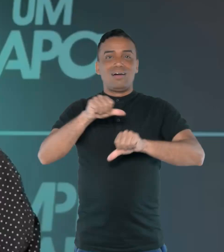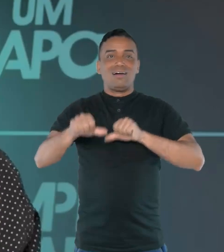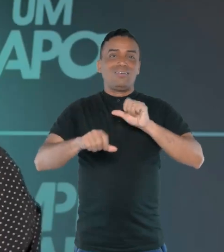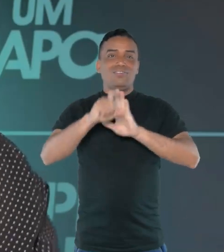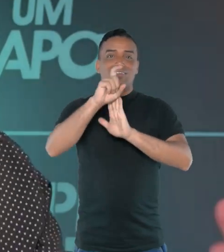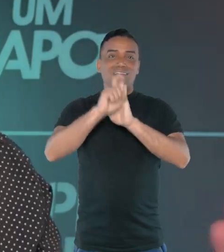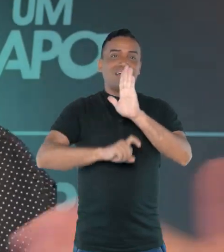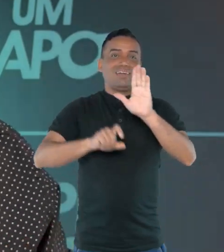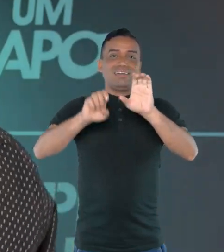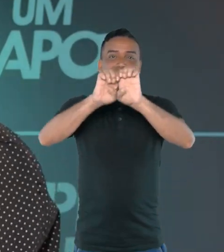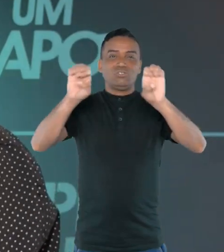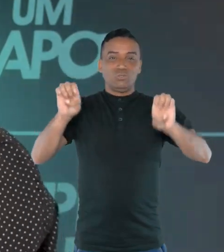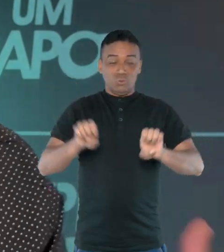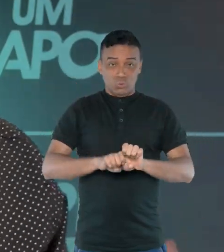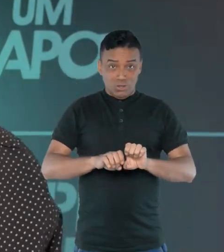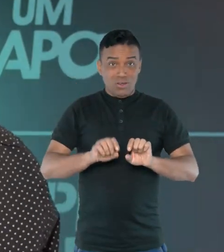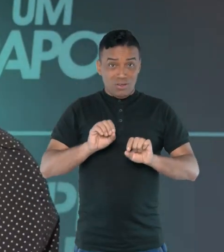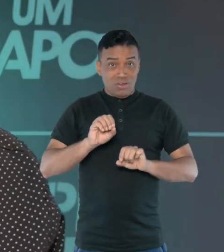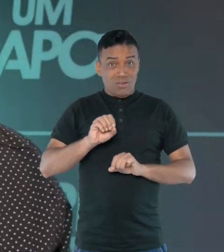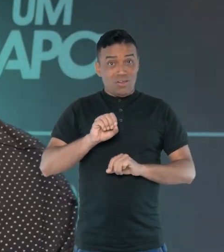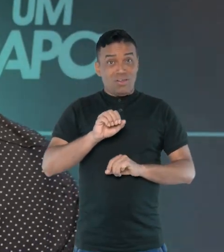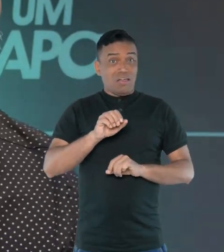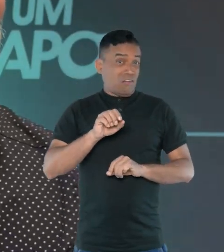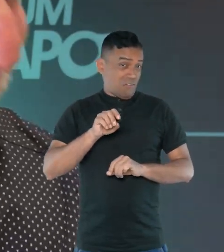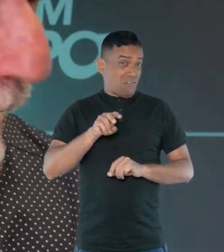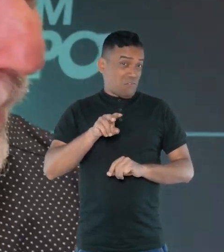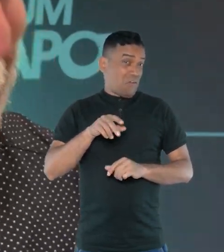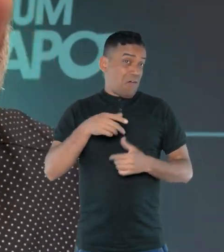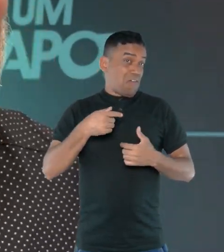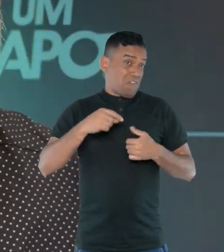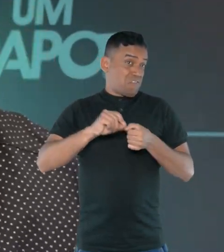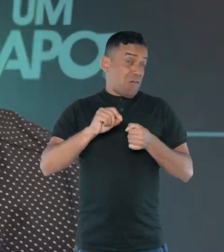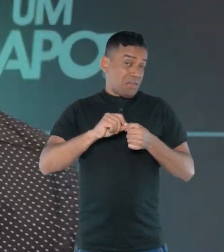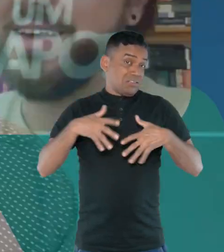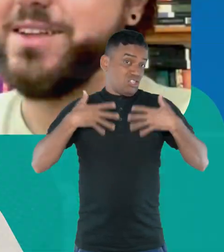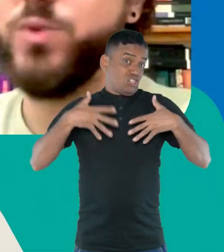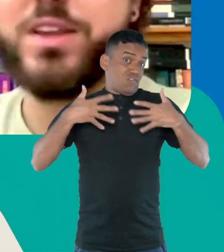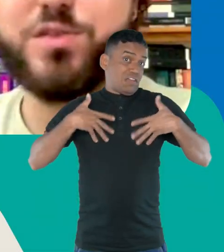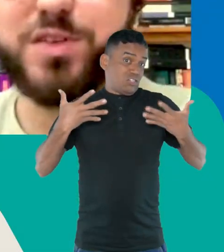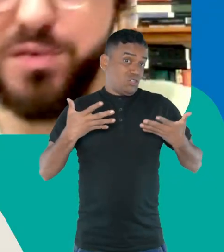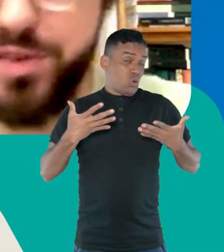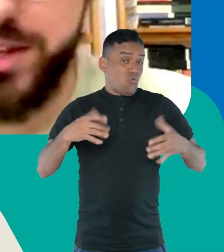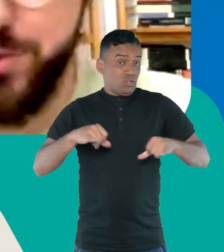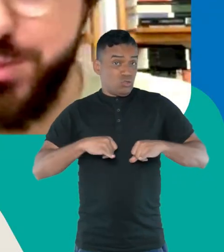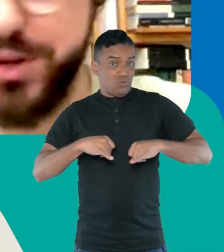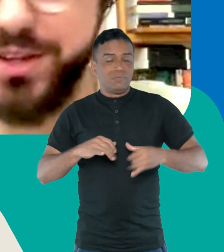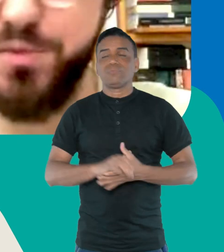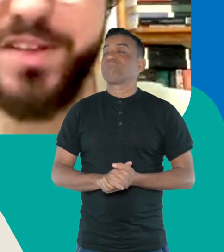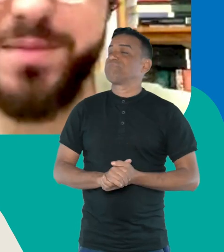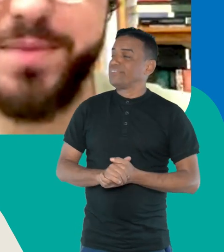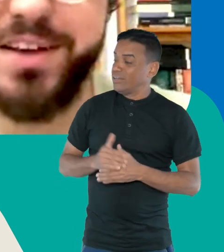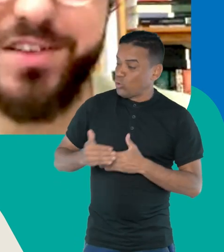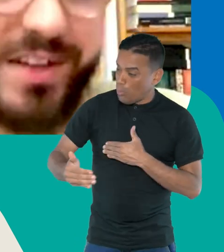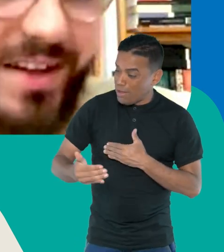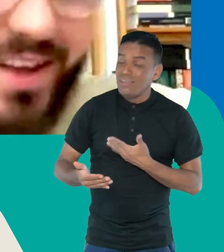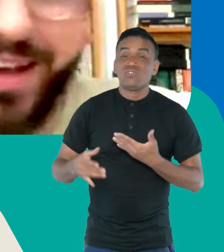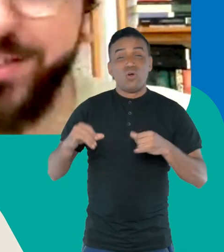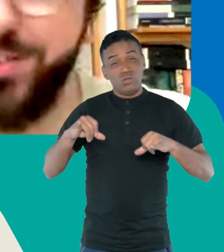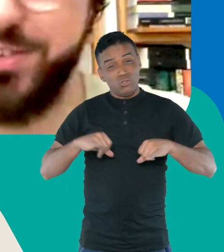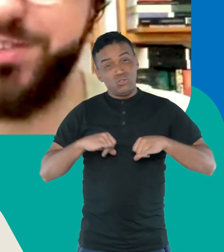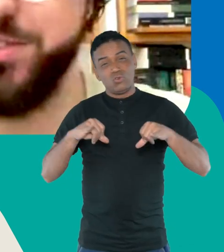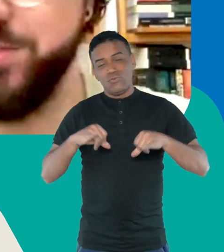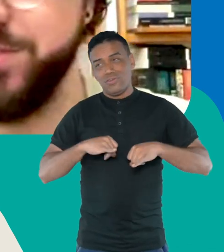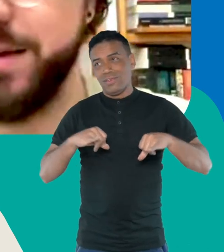foi? Foi divertido ou foi sofrido fazer isso aqui? No início foi sofrido, porque não fazia parte da